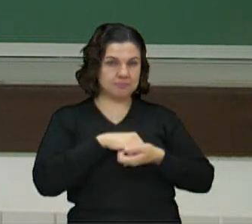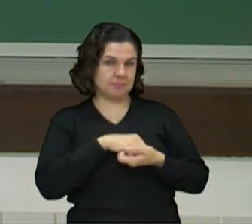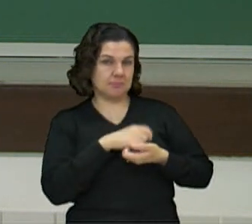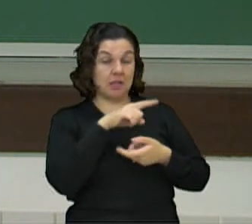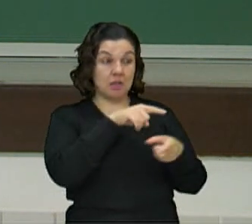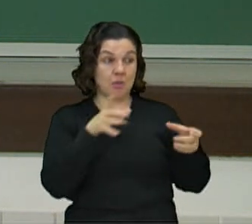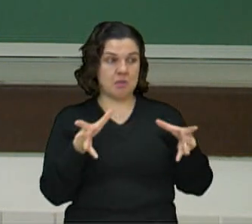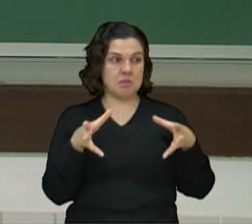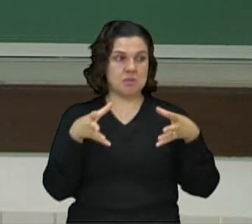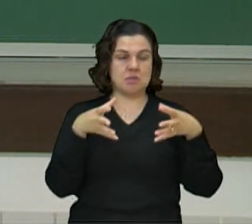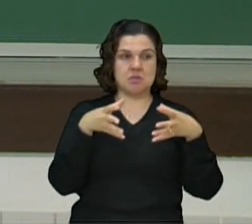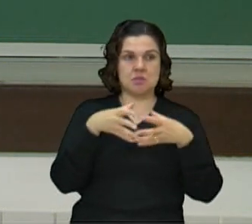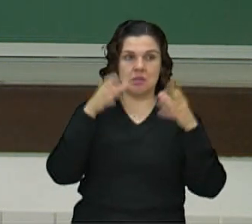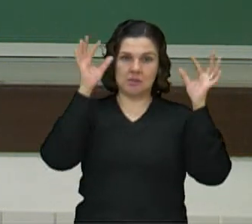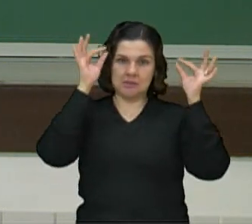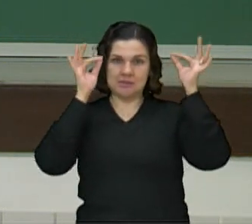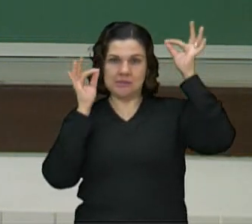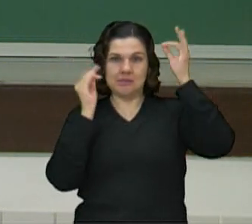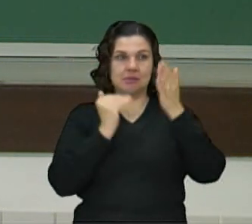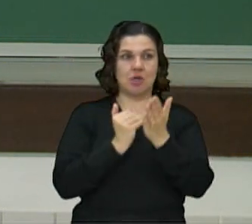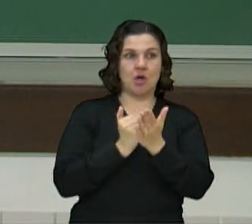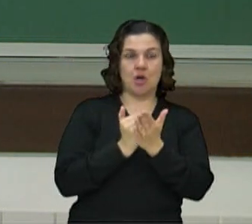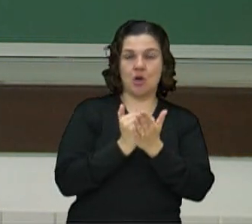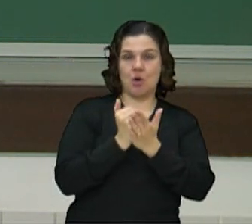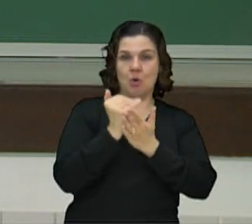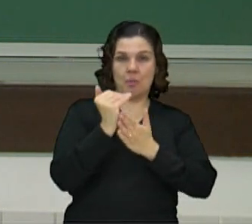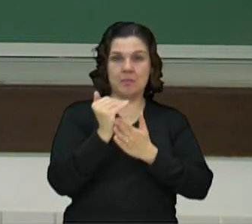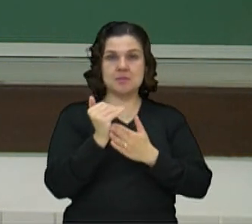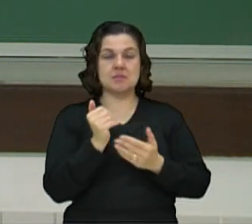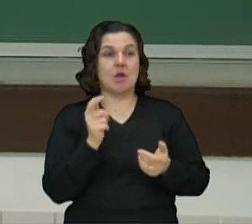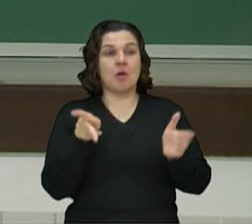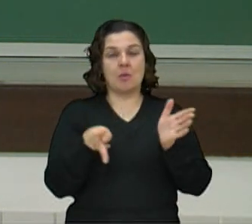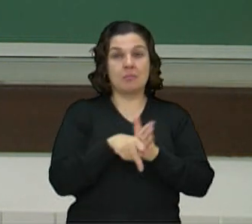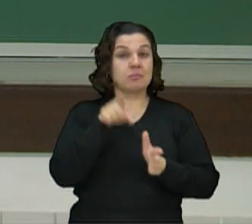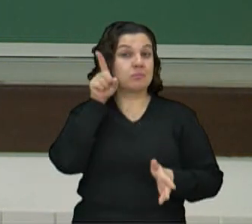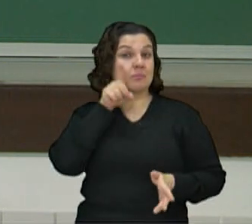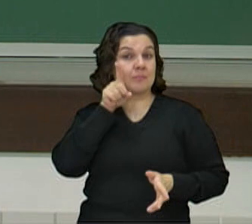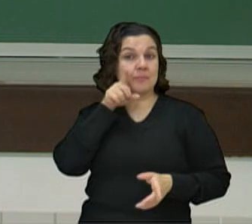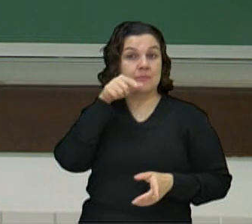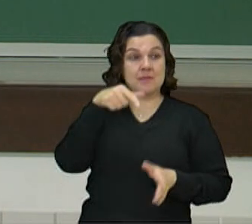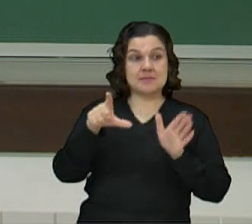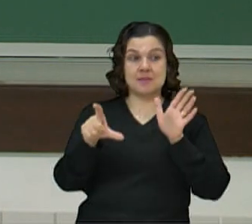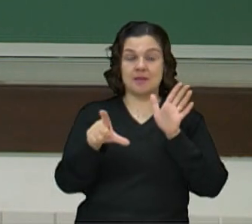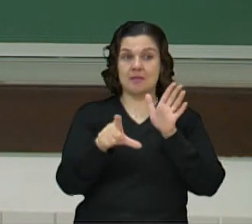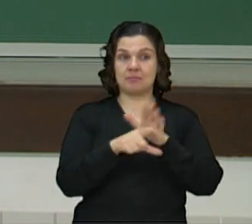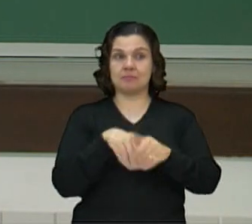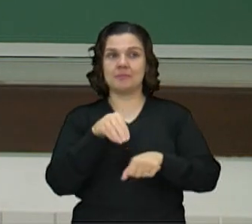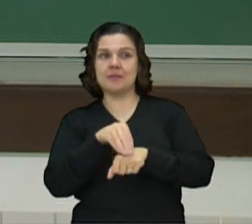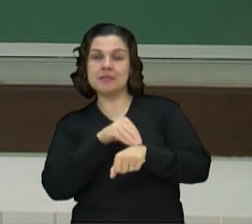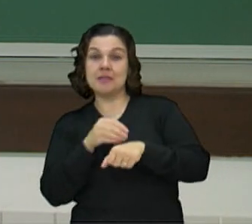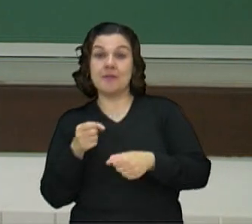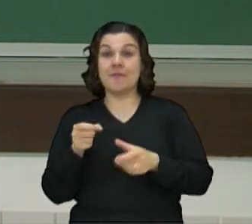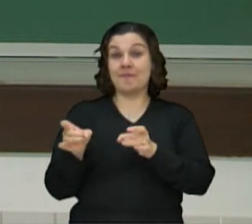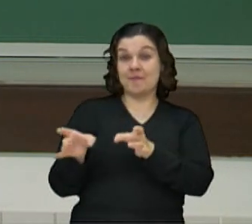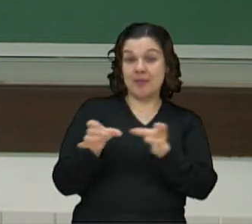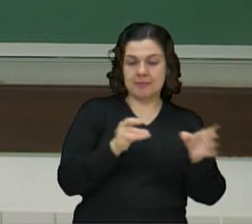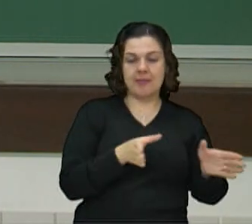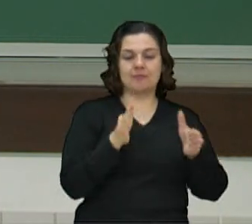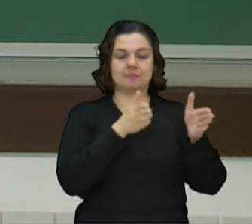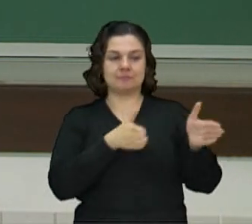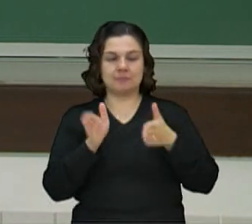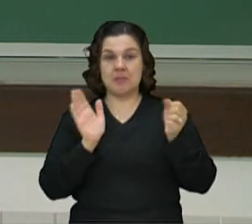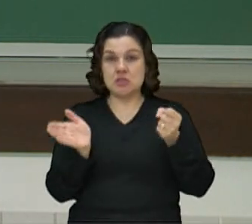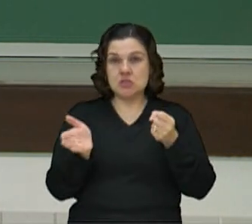os gangsters entrando em ação aí nos Estados Unidos nessa lei seca, fabricando e